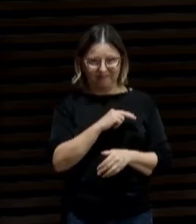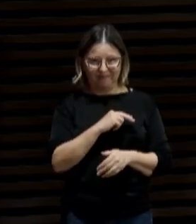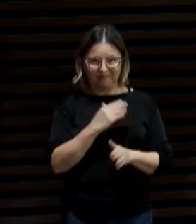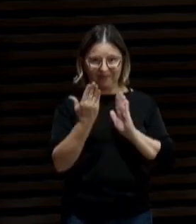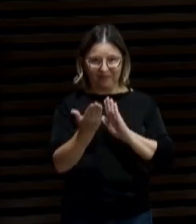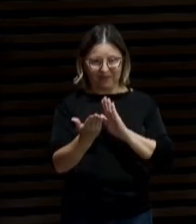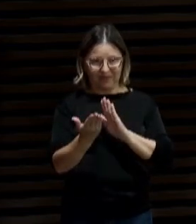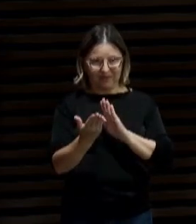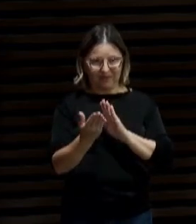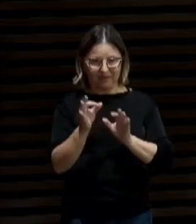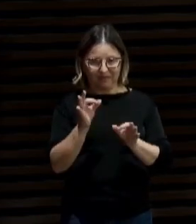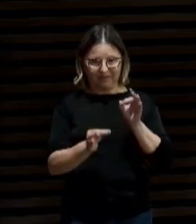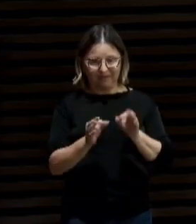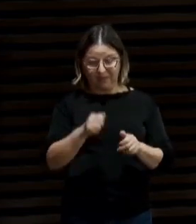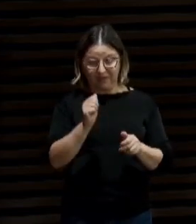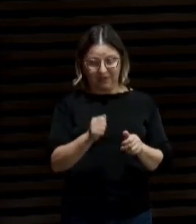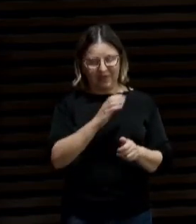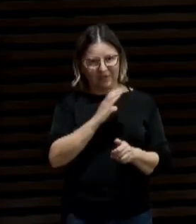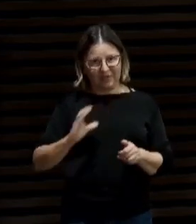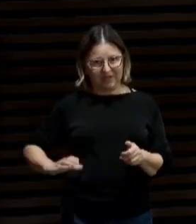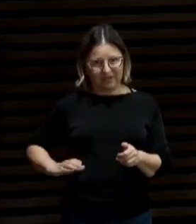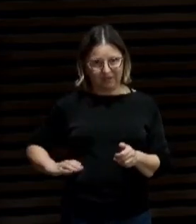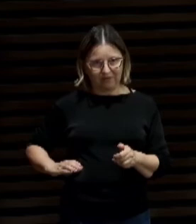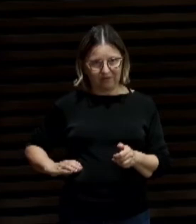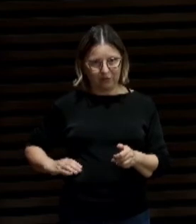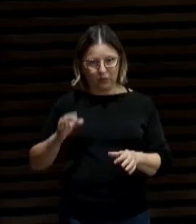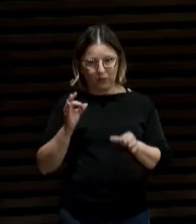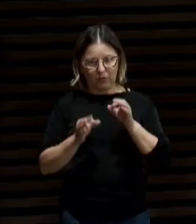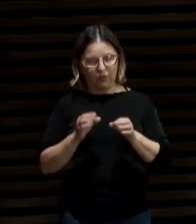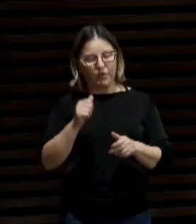diante do tribunal de Cristo. Um tribunal justo, não como o STF.